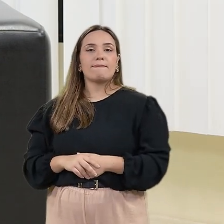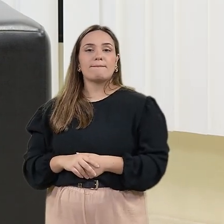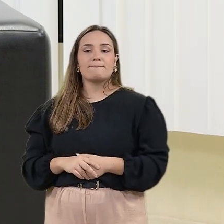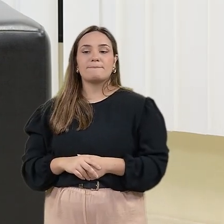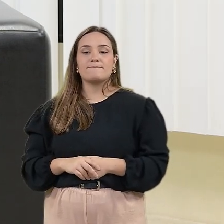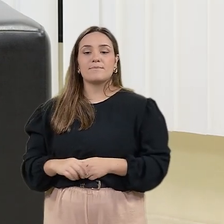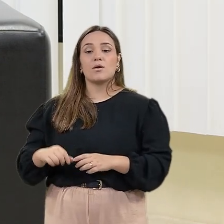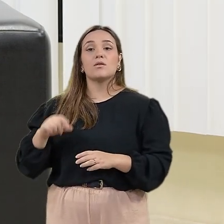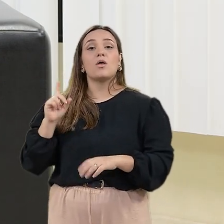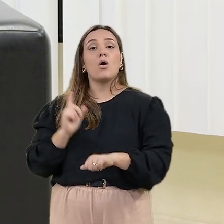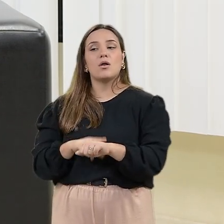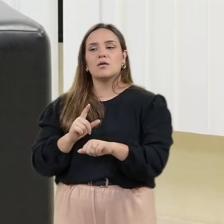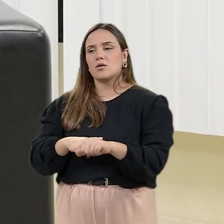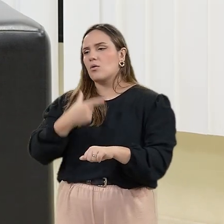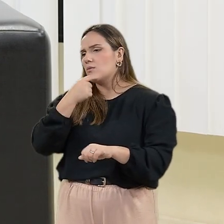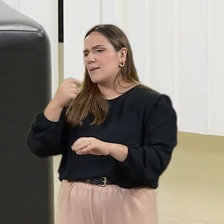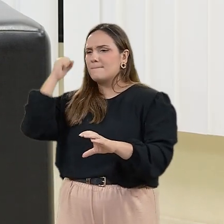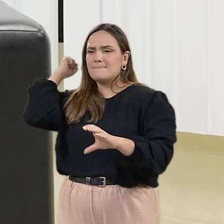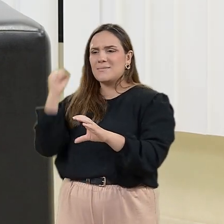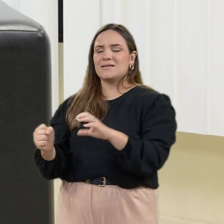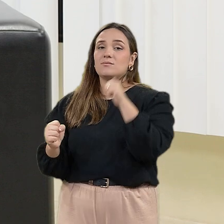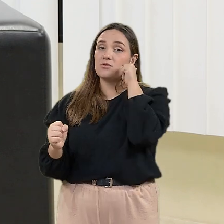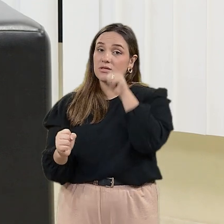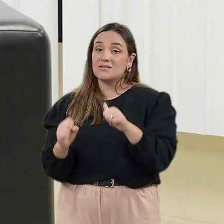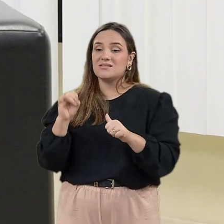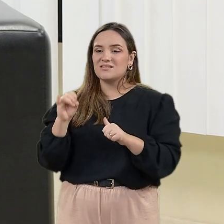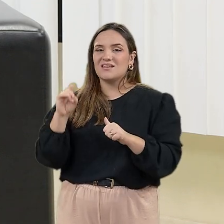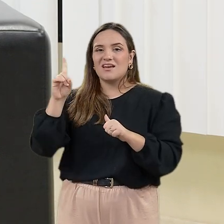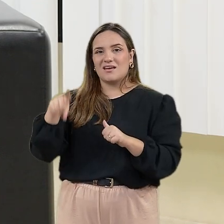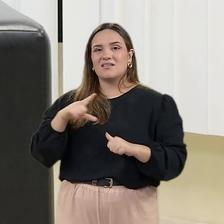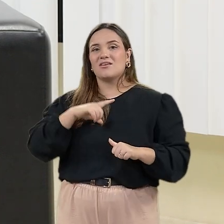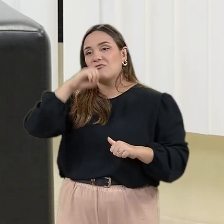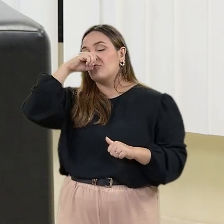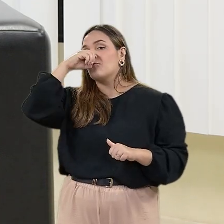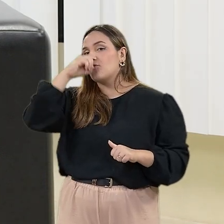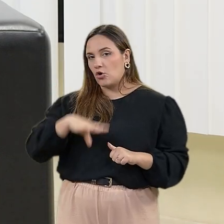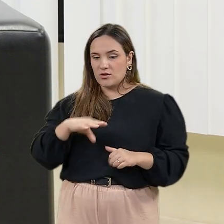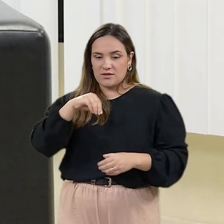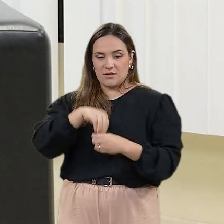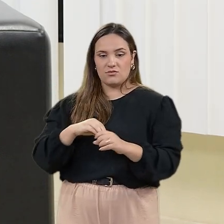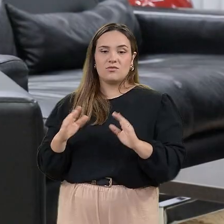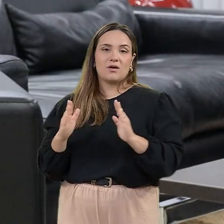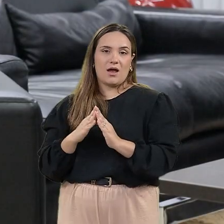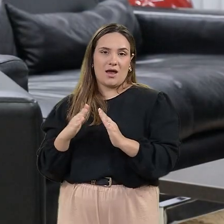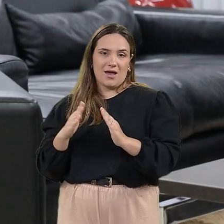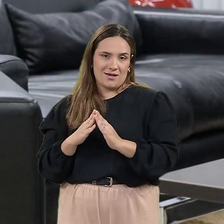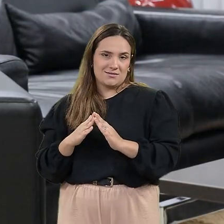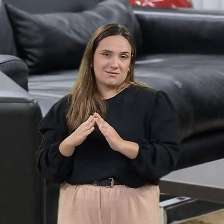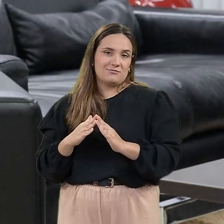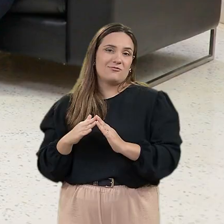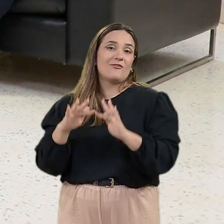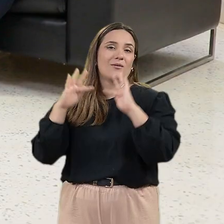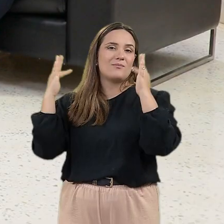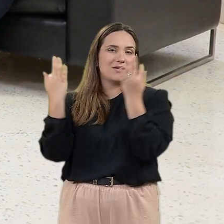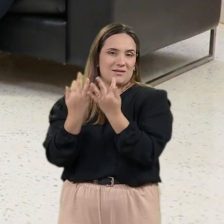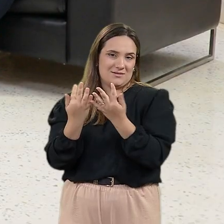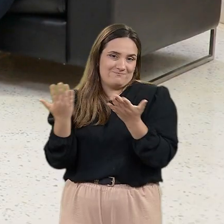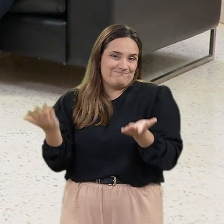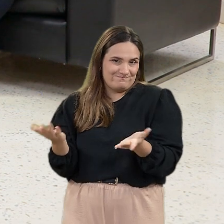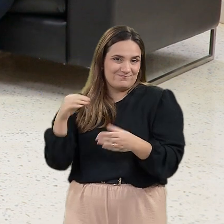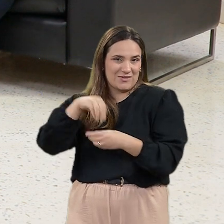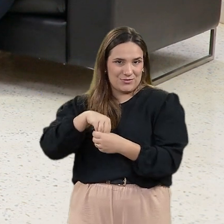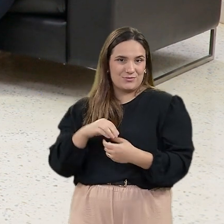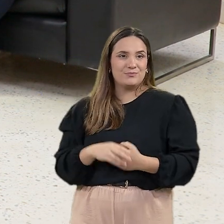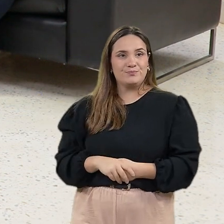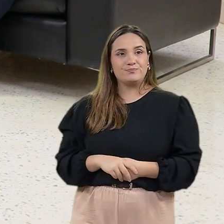é o feminicídio quando ocorre em situação de violência doméstica e familiar,